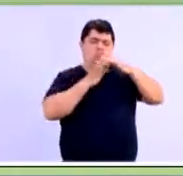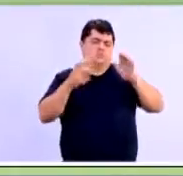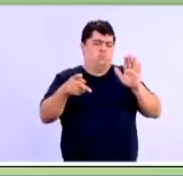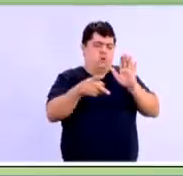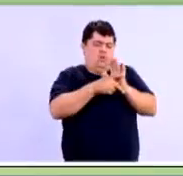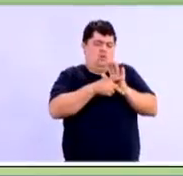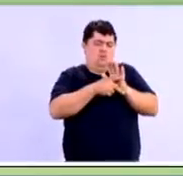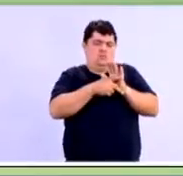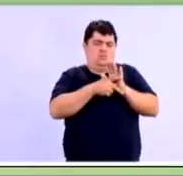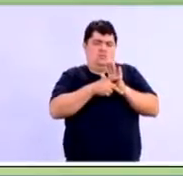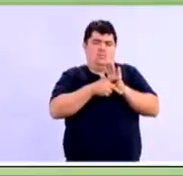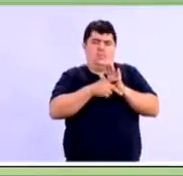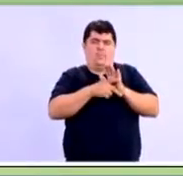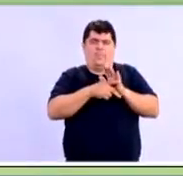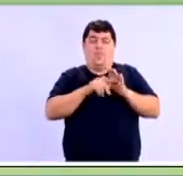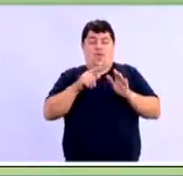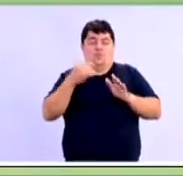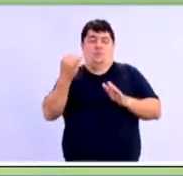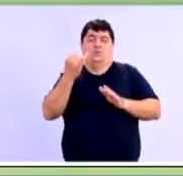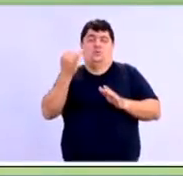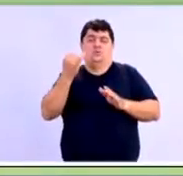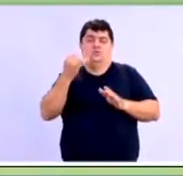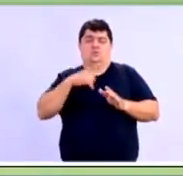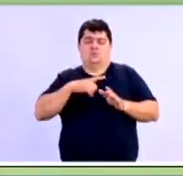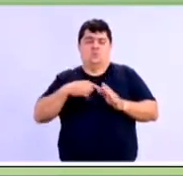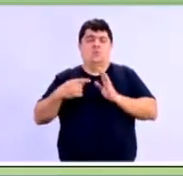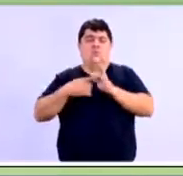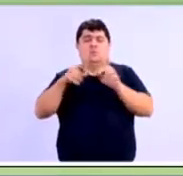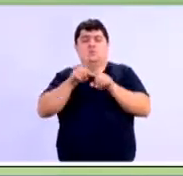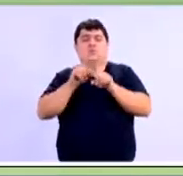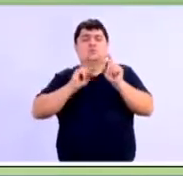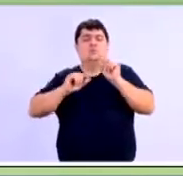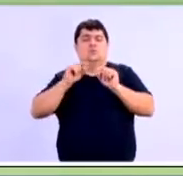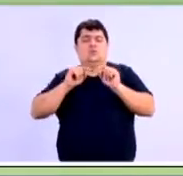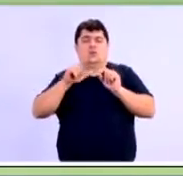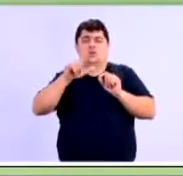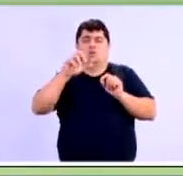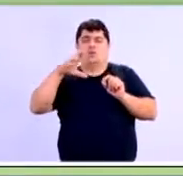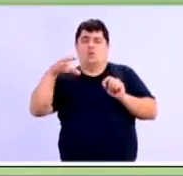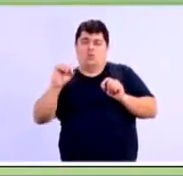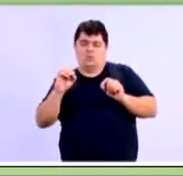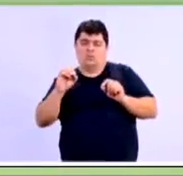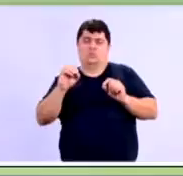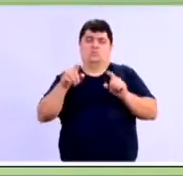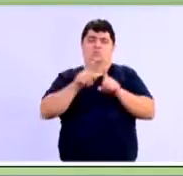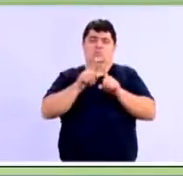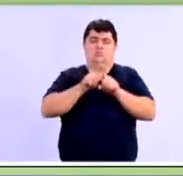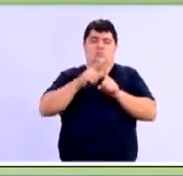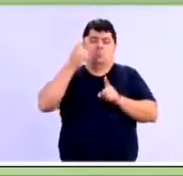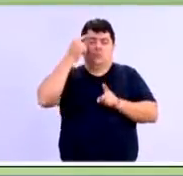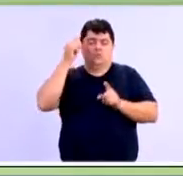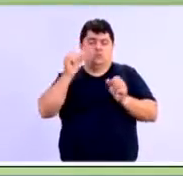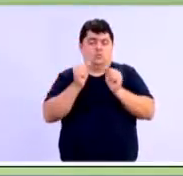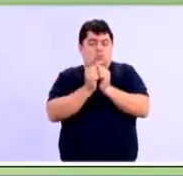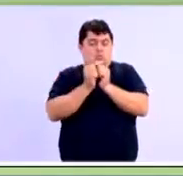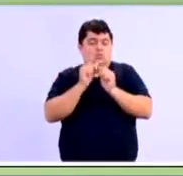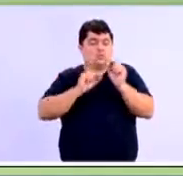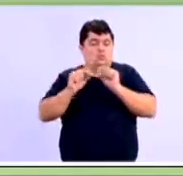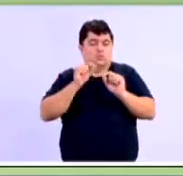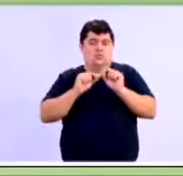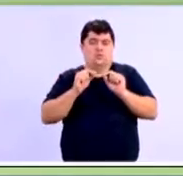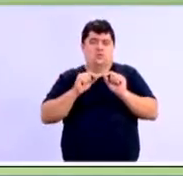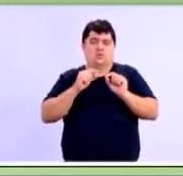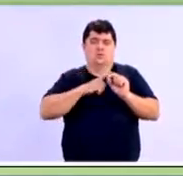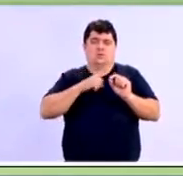Nesse sentido, o mesmo indica o percentual de lucros obtidos, levando em consideração